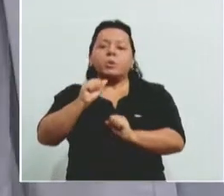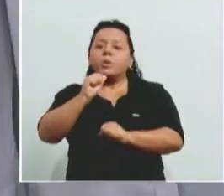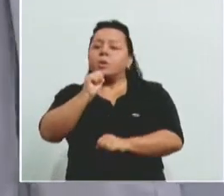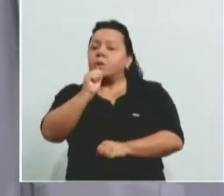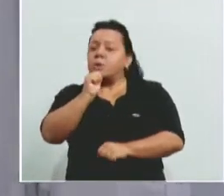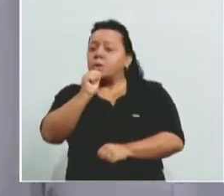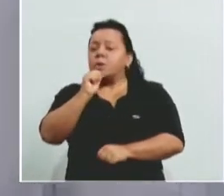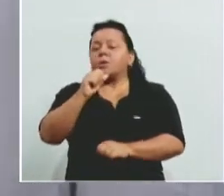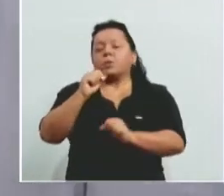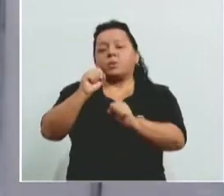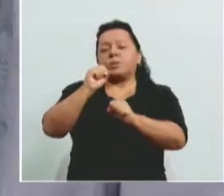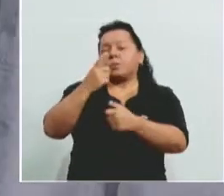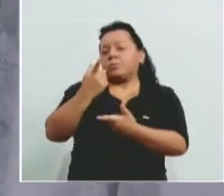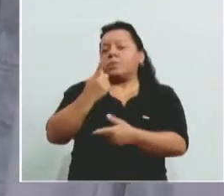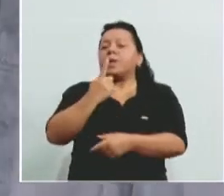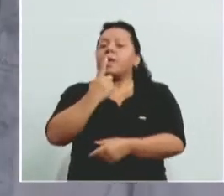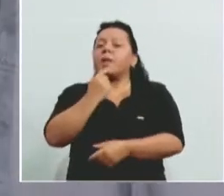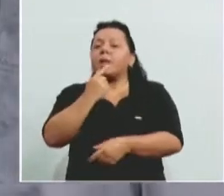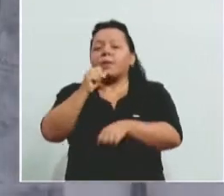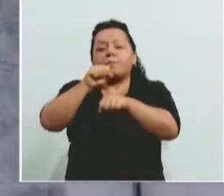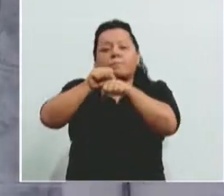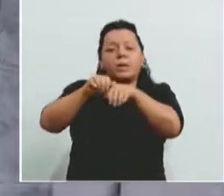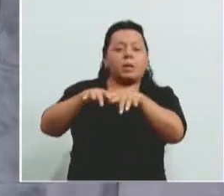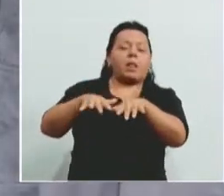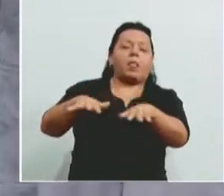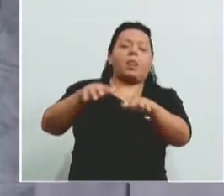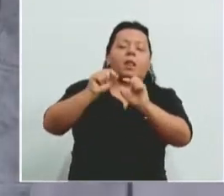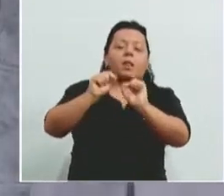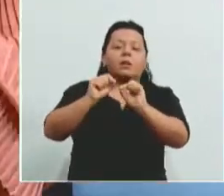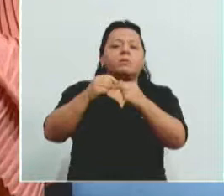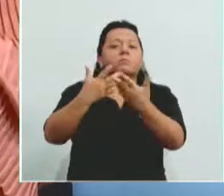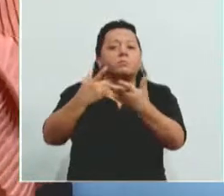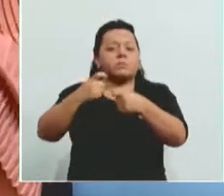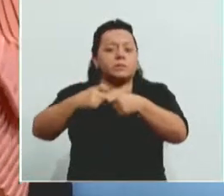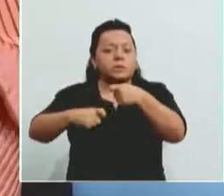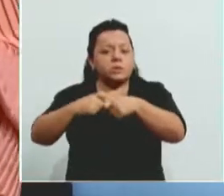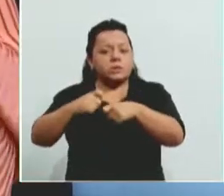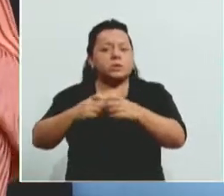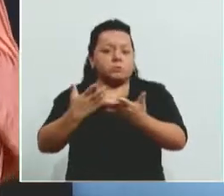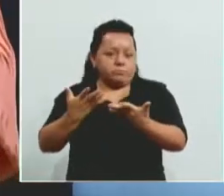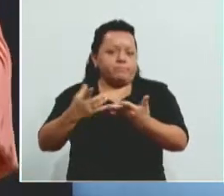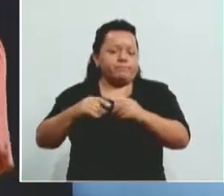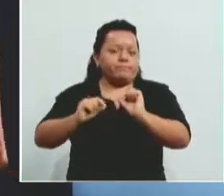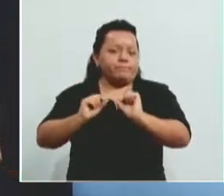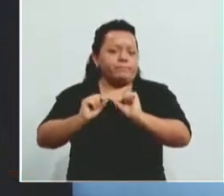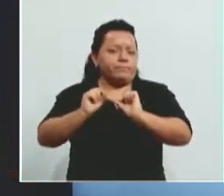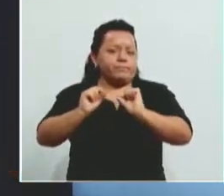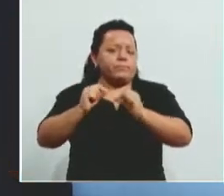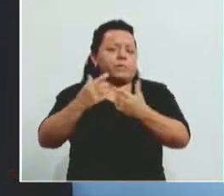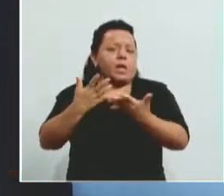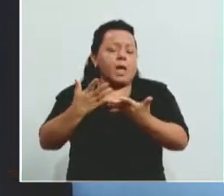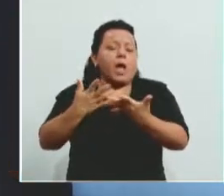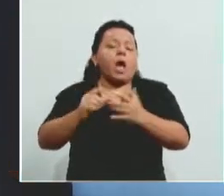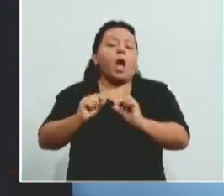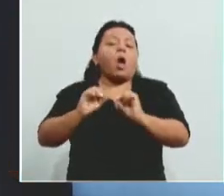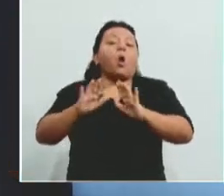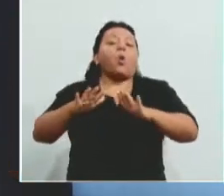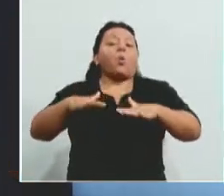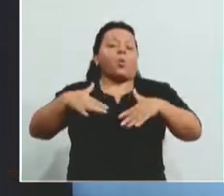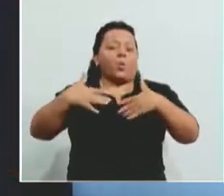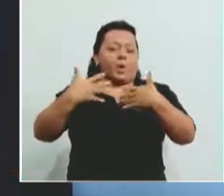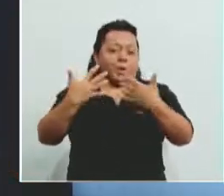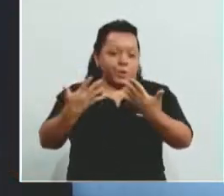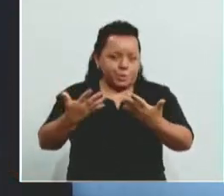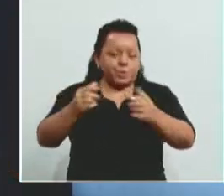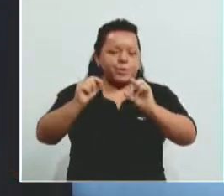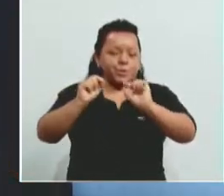menstruação também pode ser esse é um sinal quando a endometriose já está mais um pouquinho avançada. Então, assim,